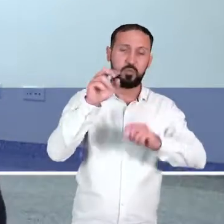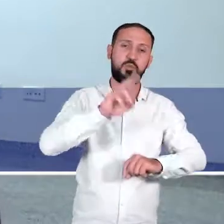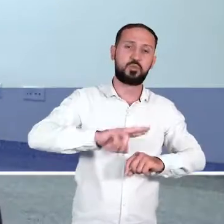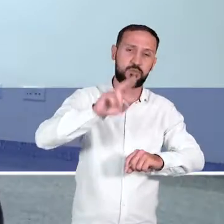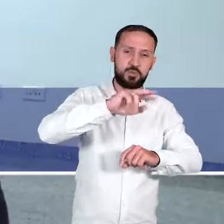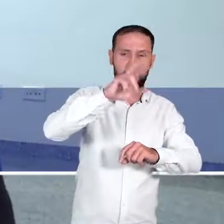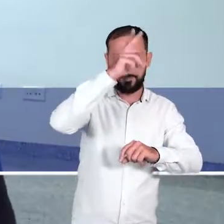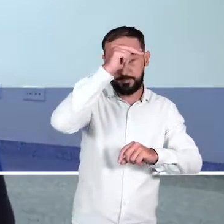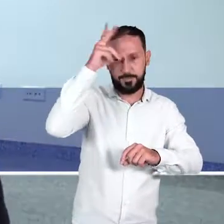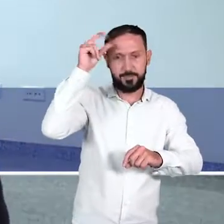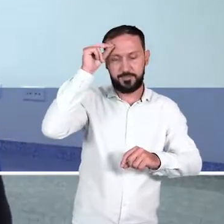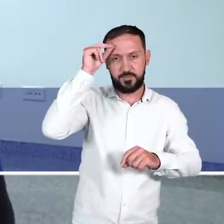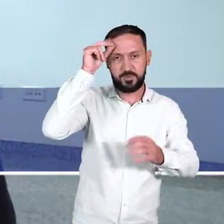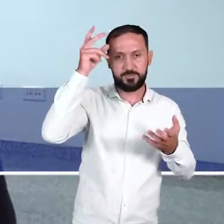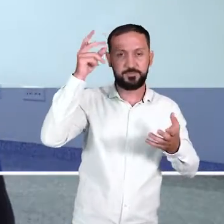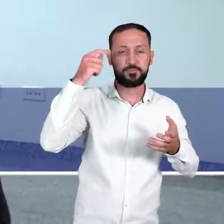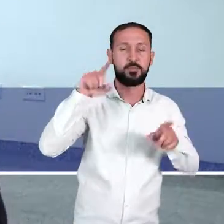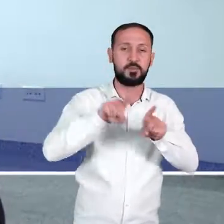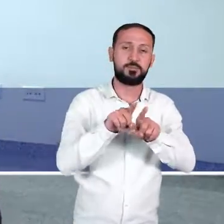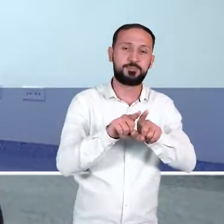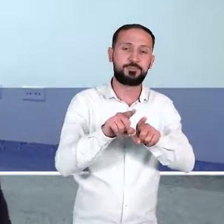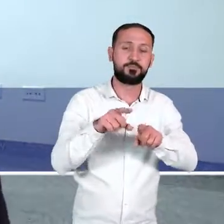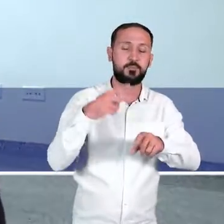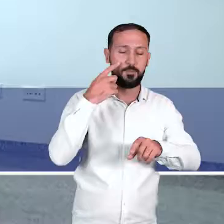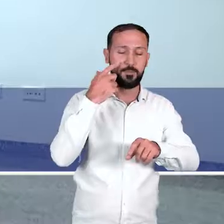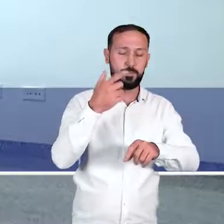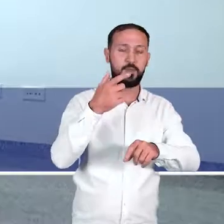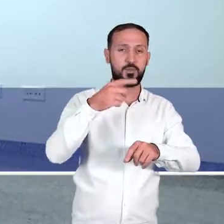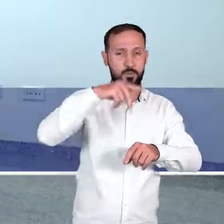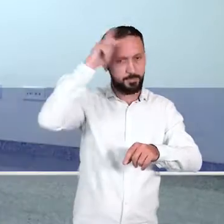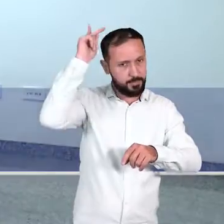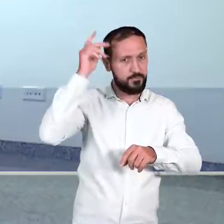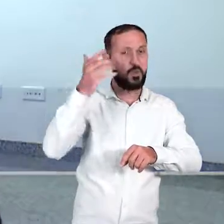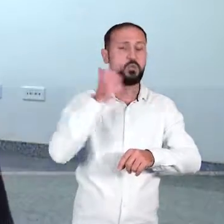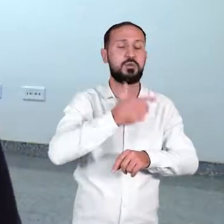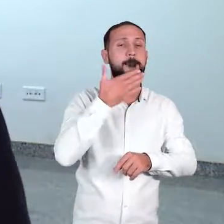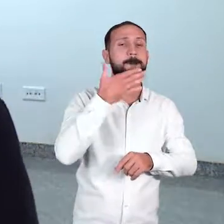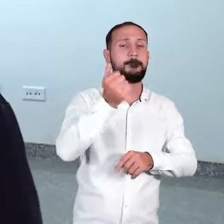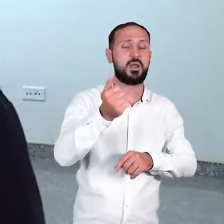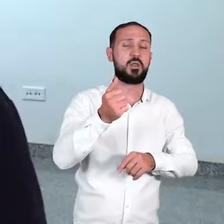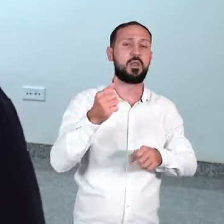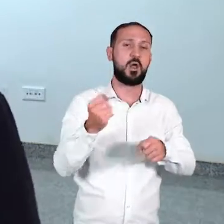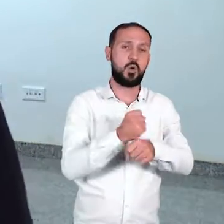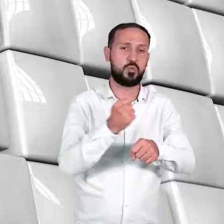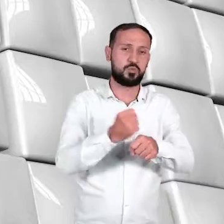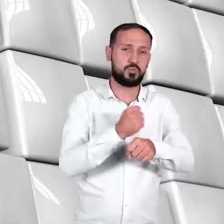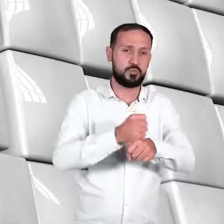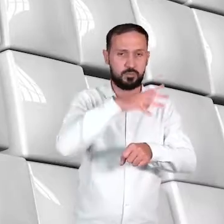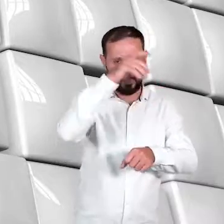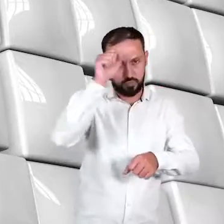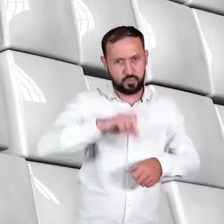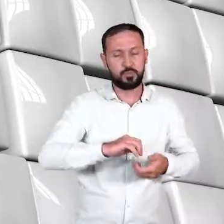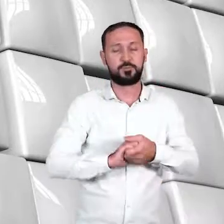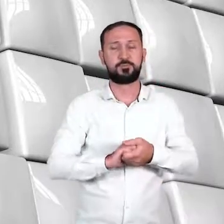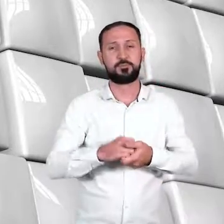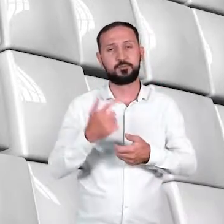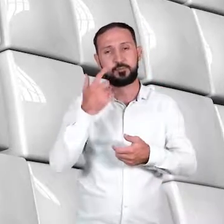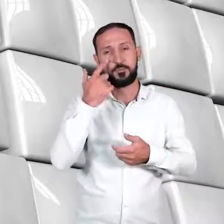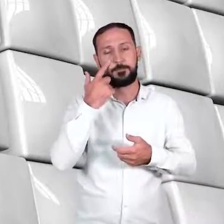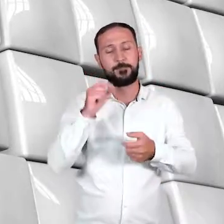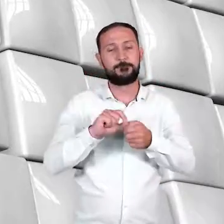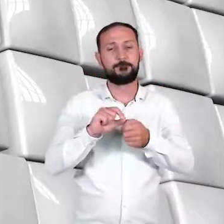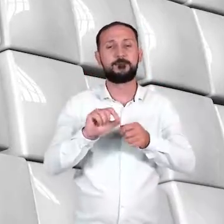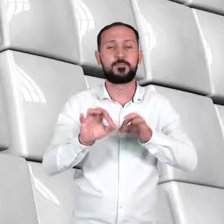prefeito e do presidente Paulo Corrêa, nós vamos conseguir melhorar, alavancar a produção do estado de Mato Grosso do Sul. Profissão responsável